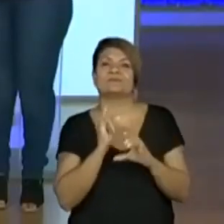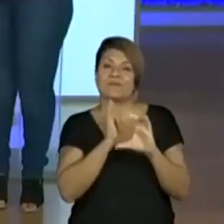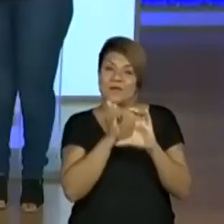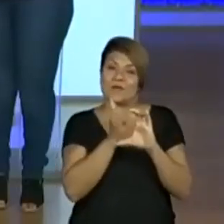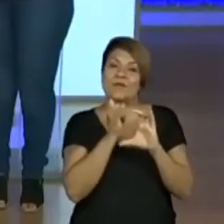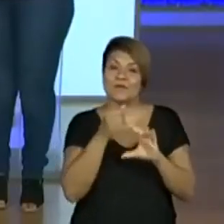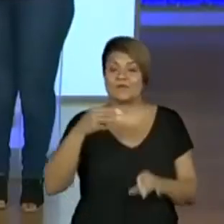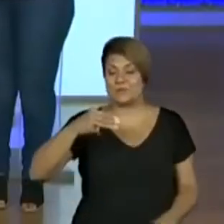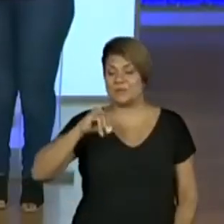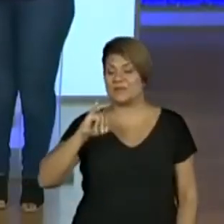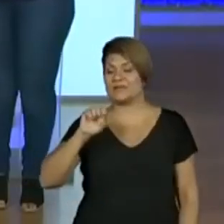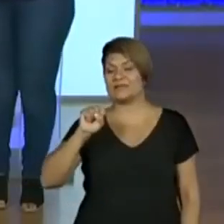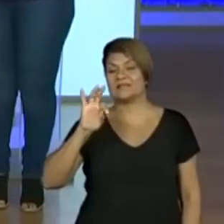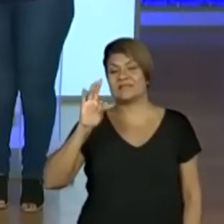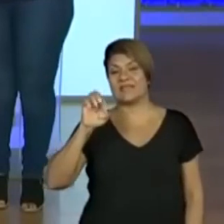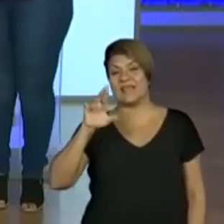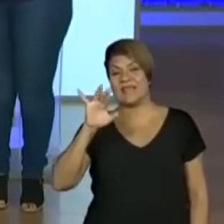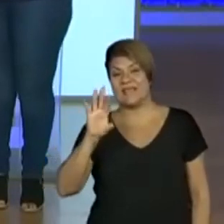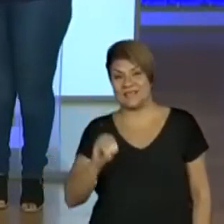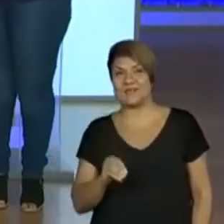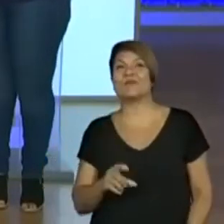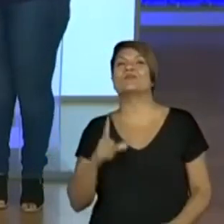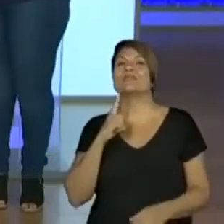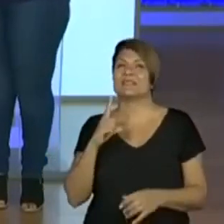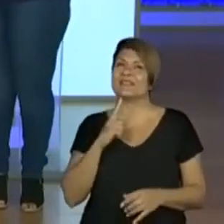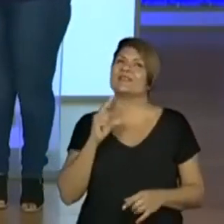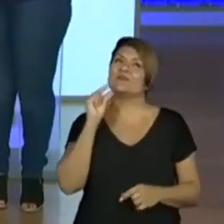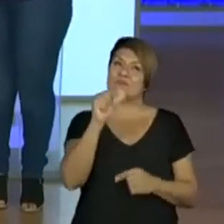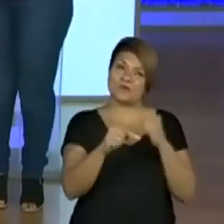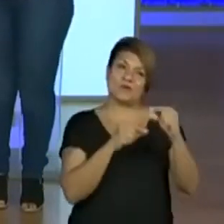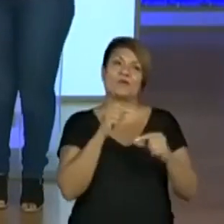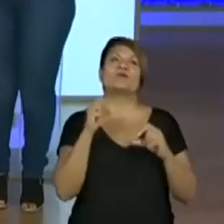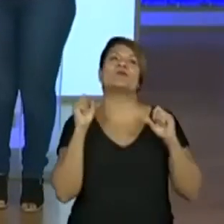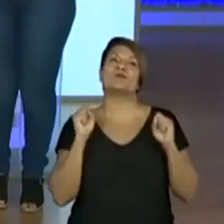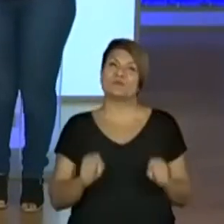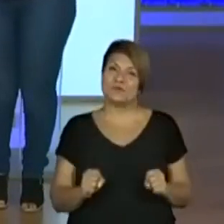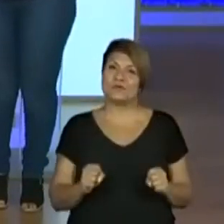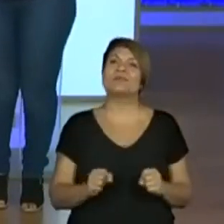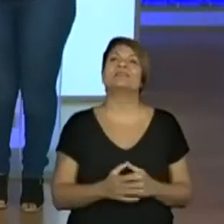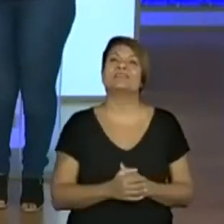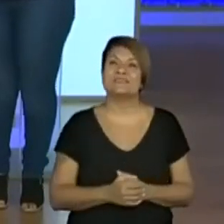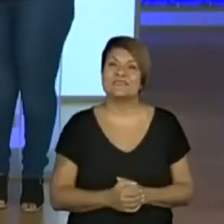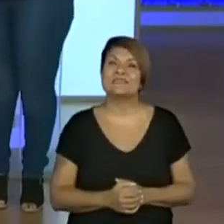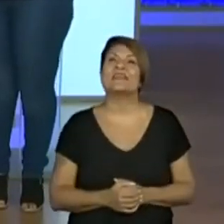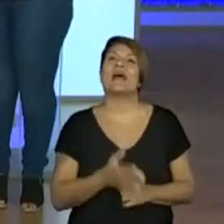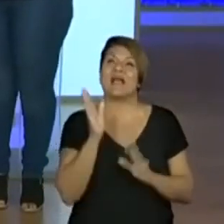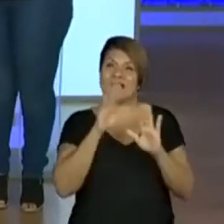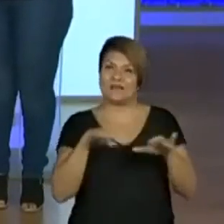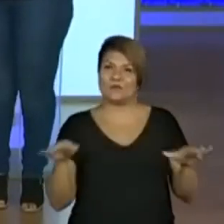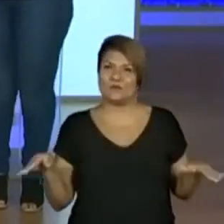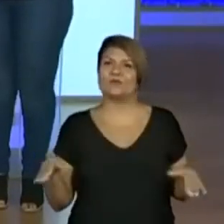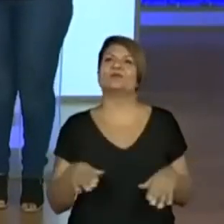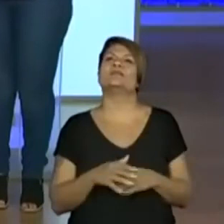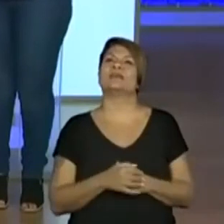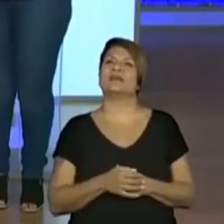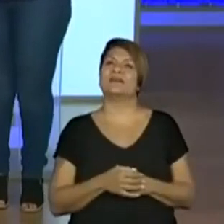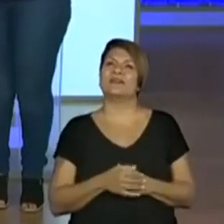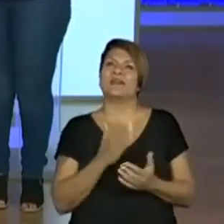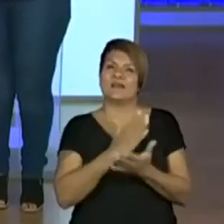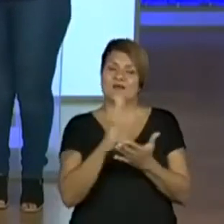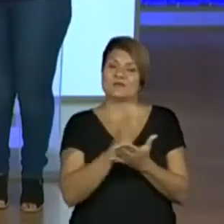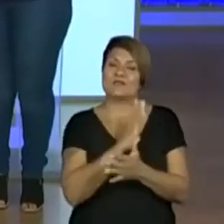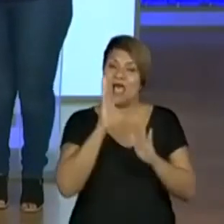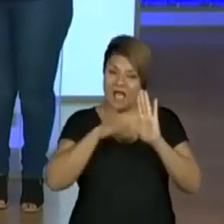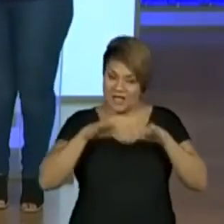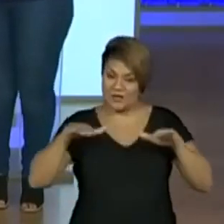Então, mas tem um toque disso. É, mas poderia ter passado batido. Mas bem legal. Os alunos... Professora, só pelo